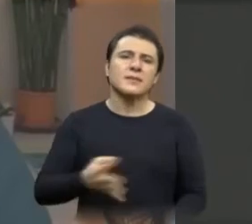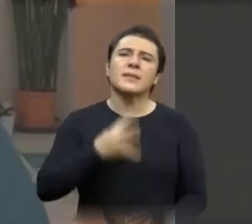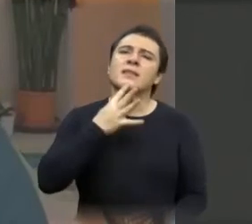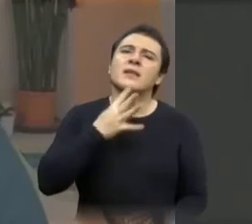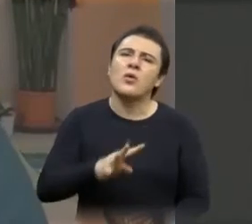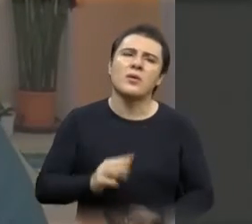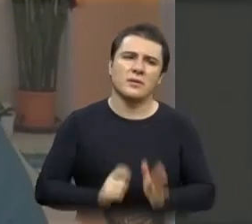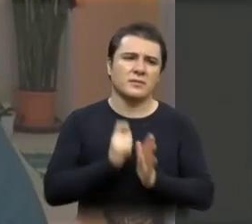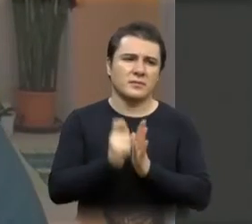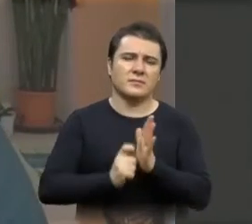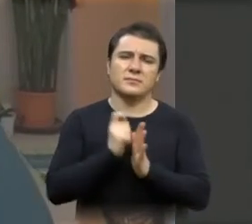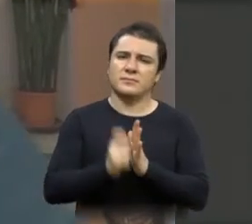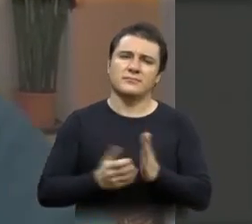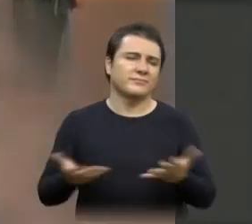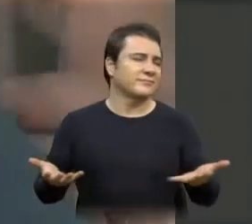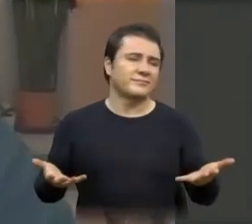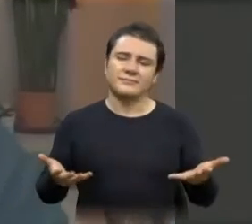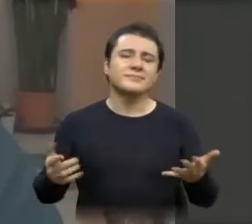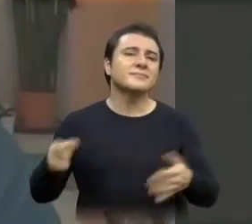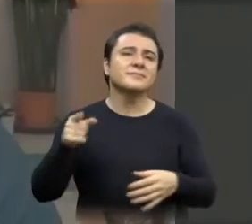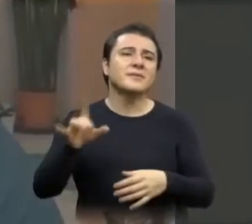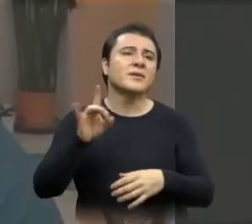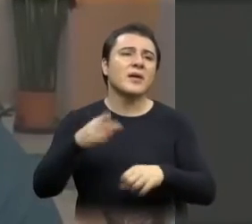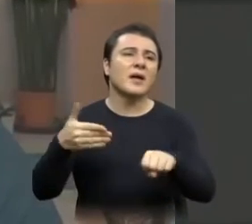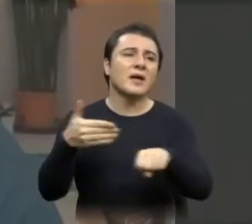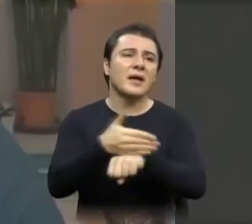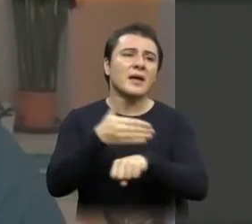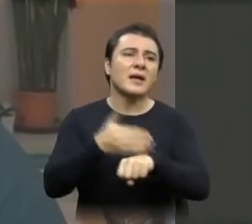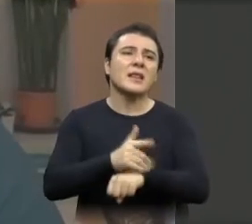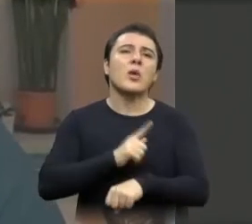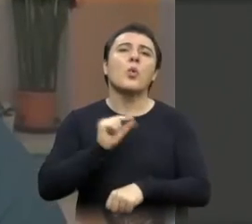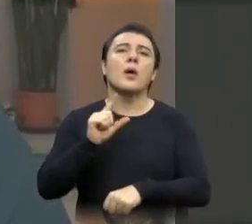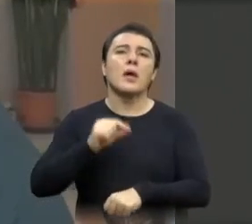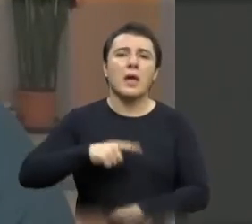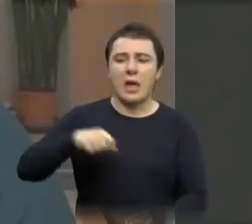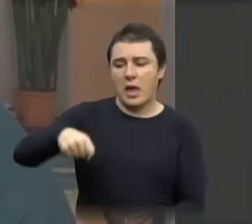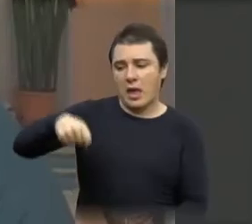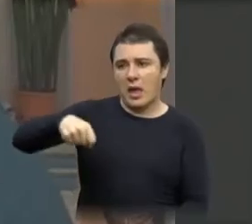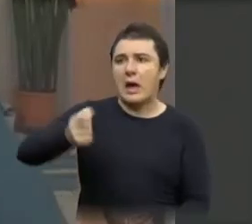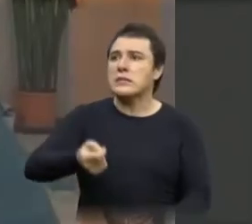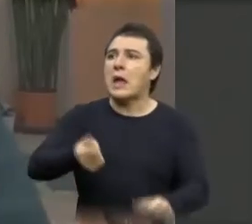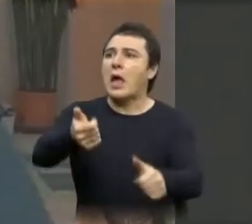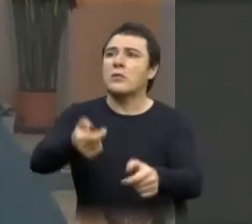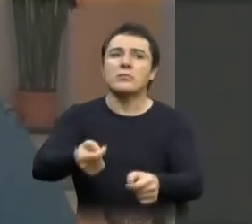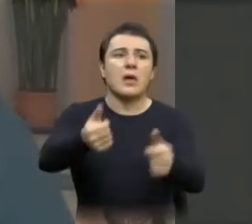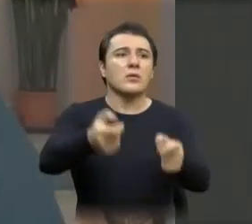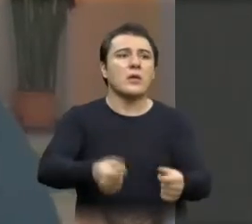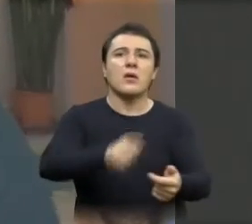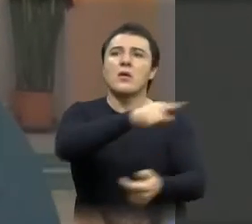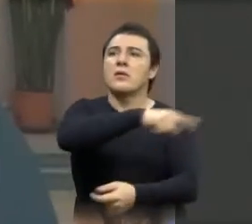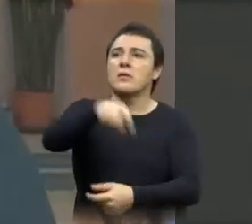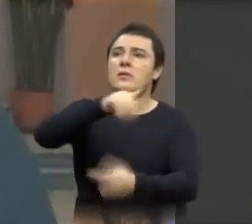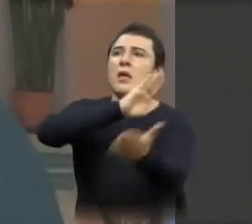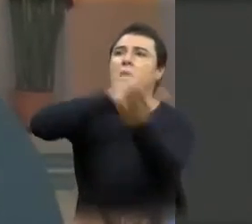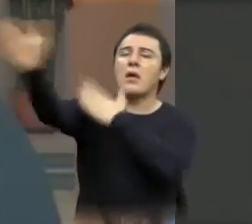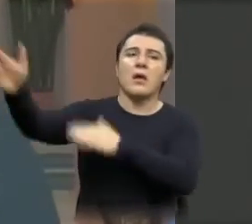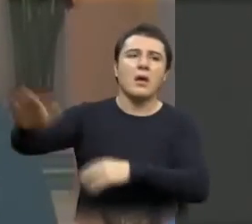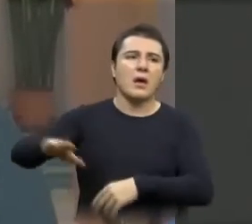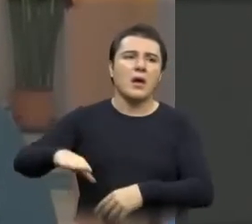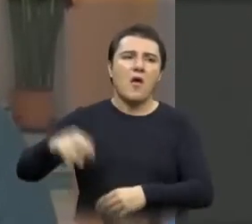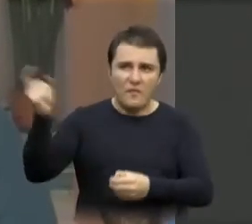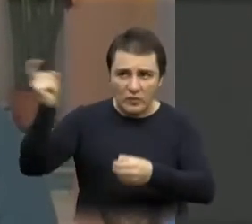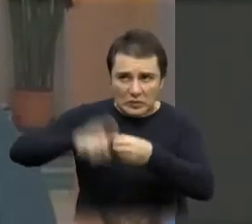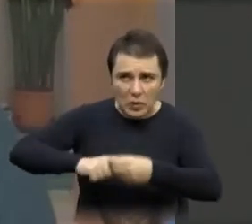conhecem Araraquara. Vocês participaram de uma mera distribuição de sacolinha de hortifruti e foram embora daqui. Nunca